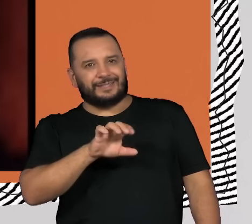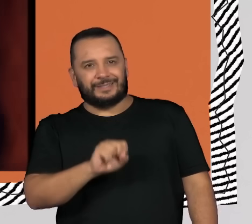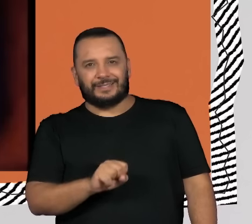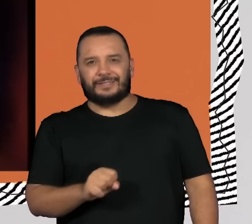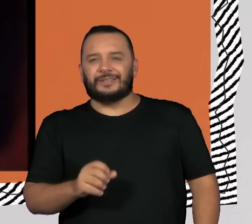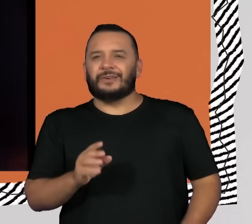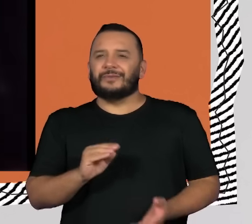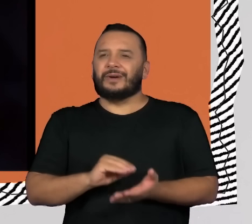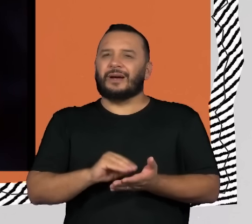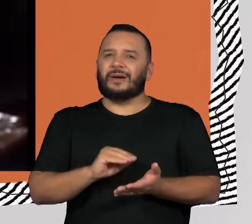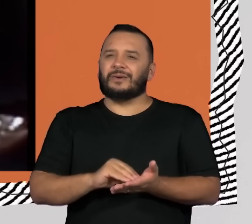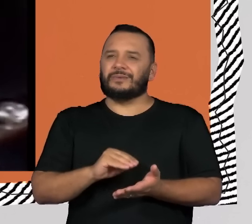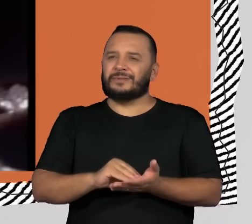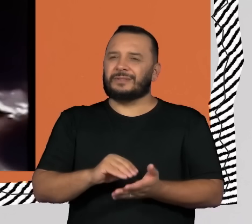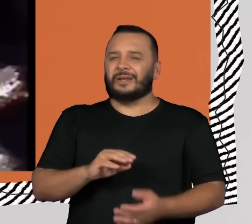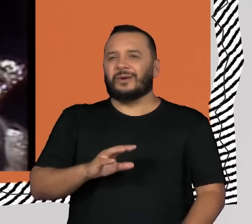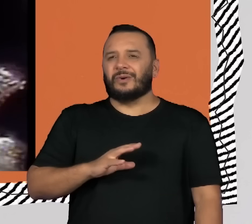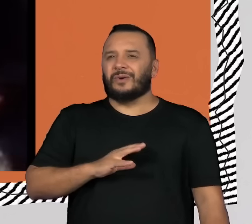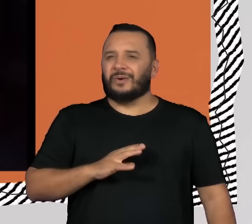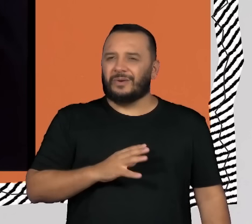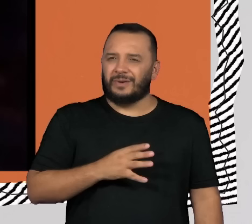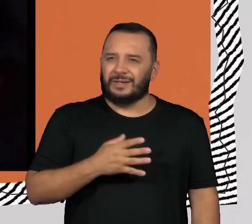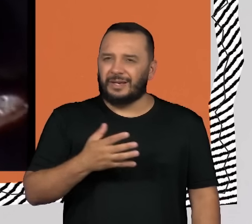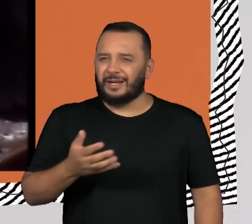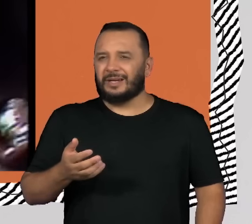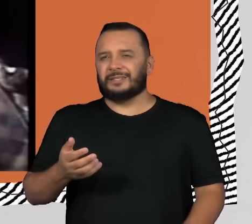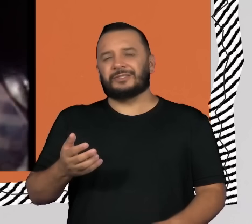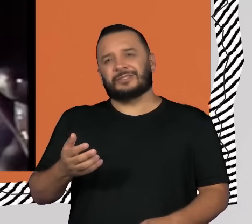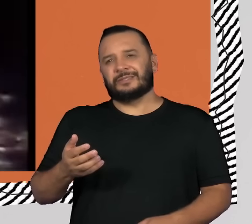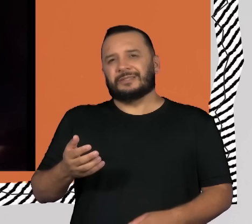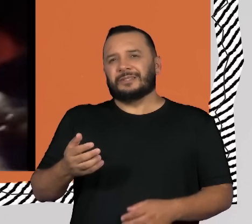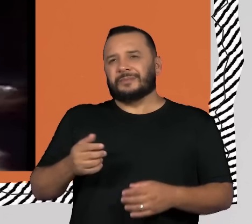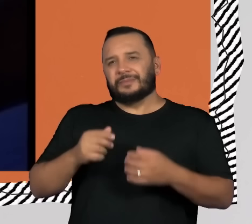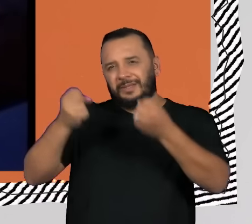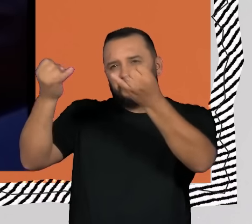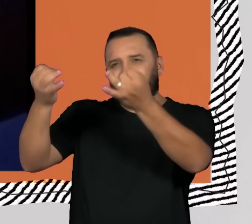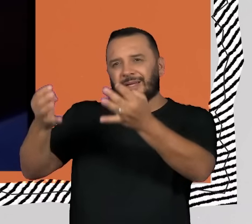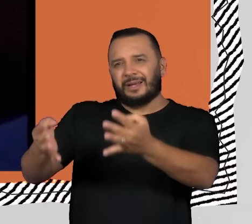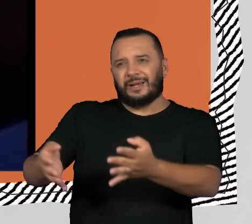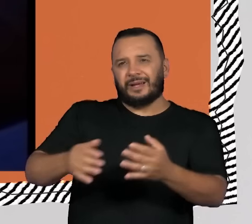Falta coragem pra dizer que nunca mais.